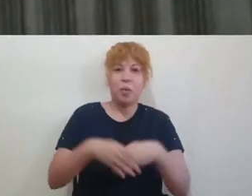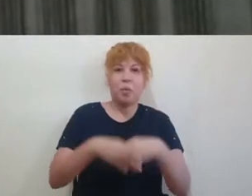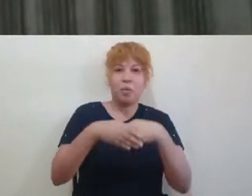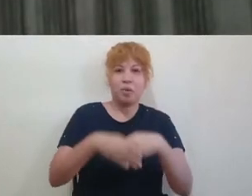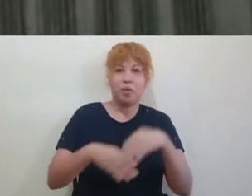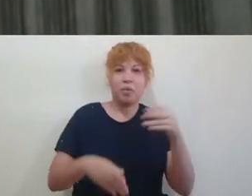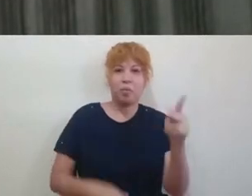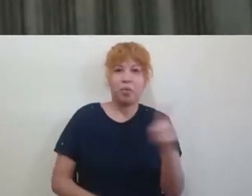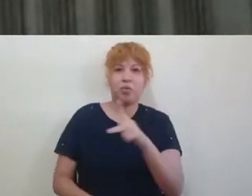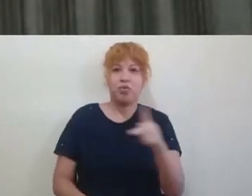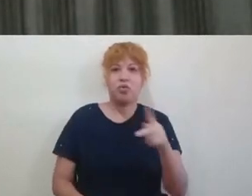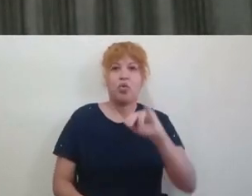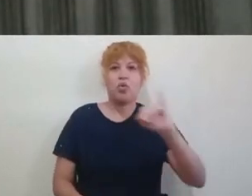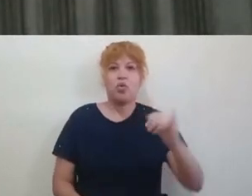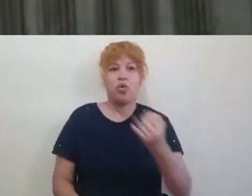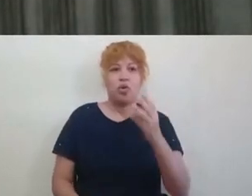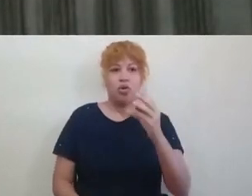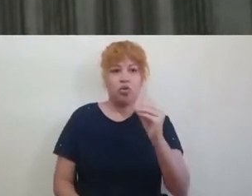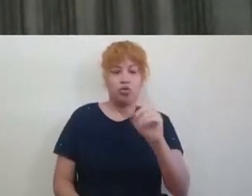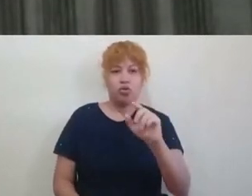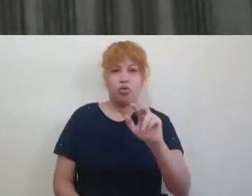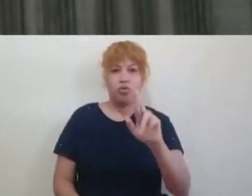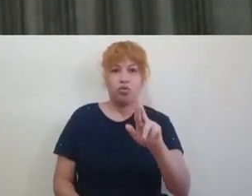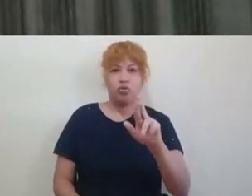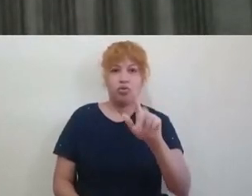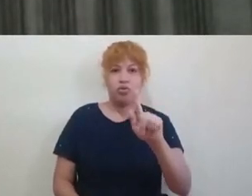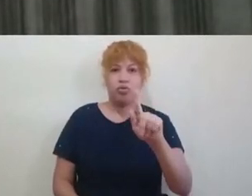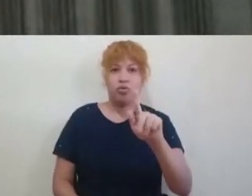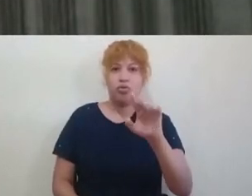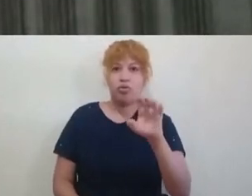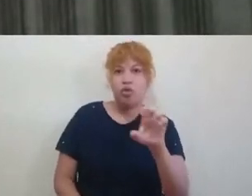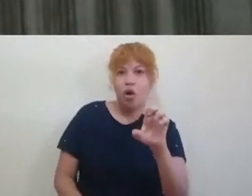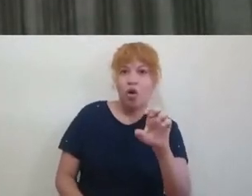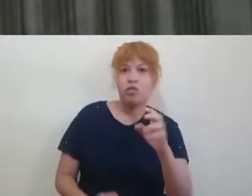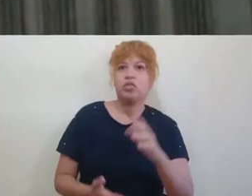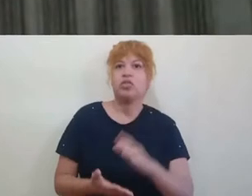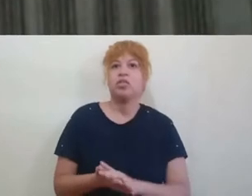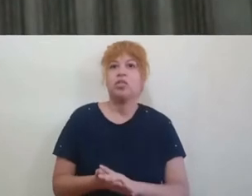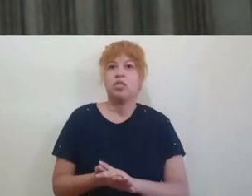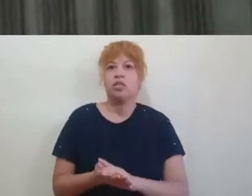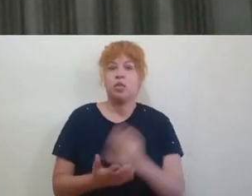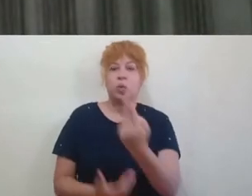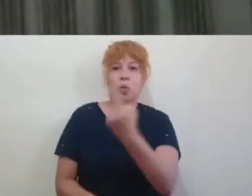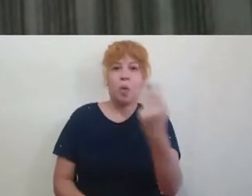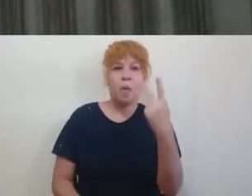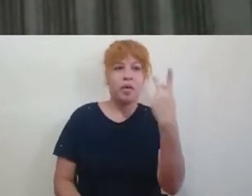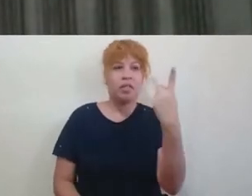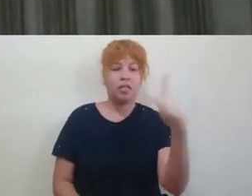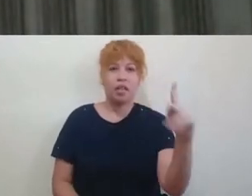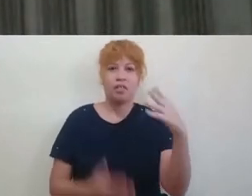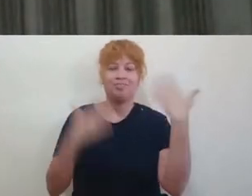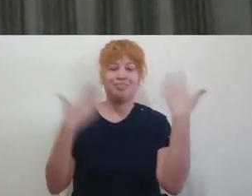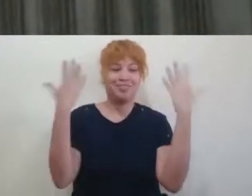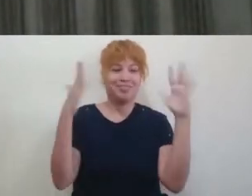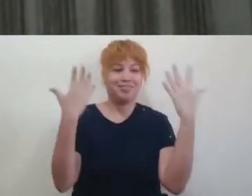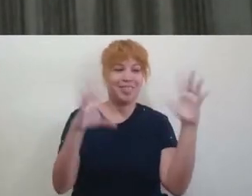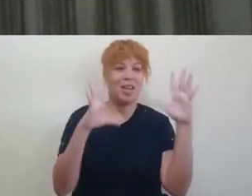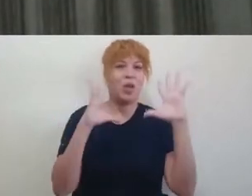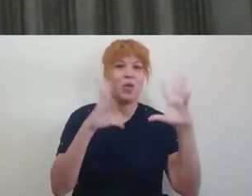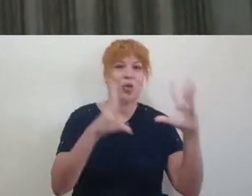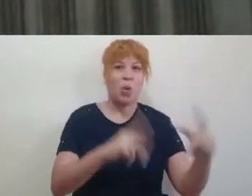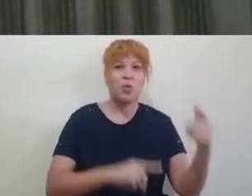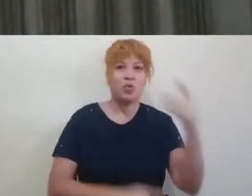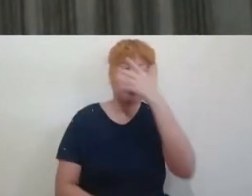de Engenharia de Materiais da Unidade Acadêmica do Cabo de Santo Agostinho, em nome do qual saúdo todos os docentes